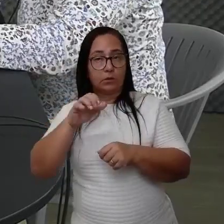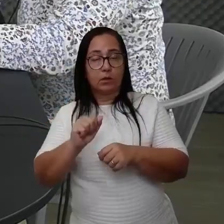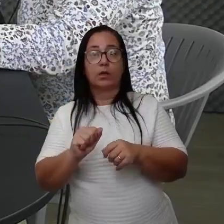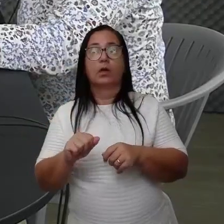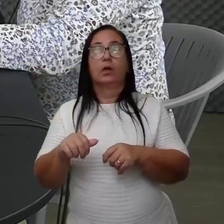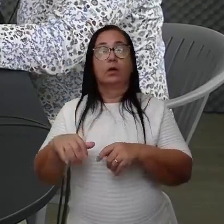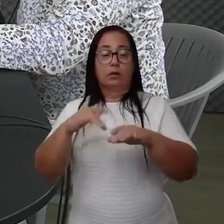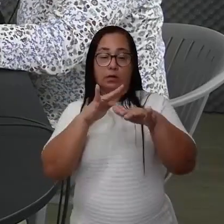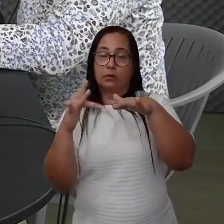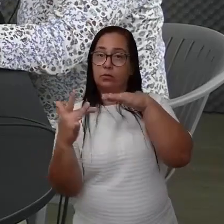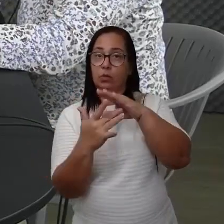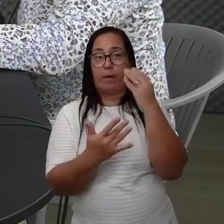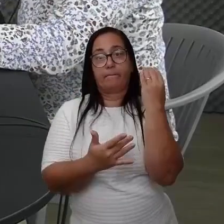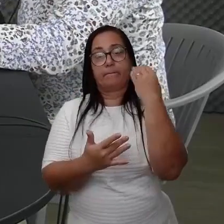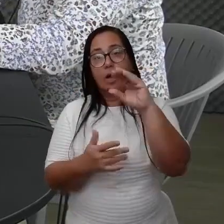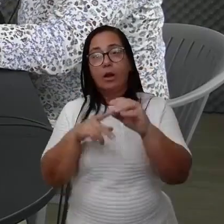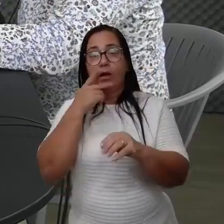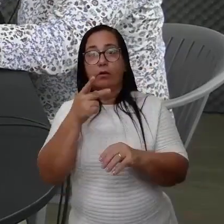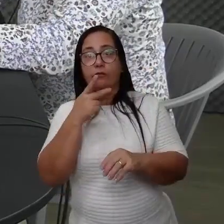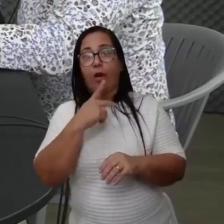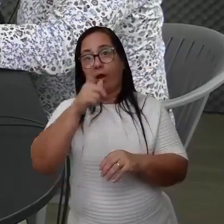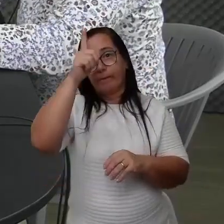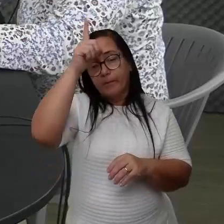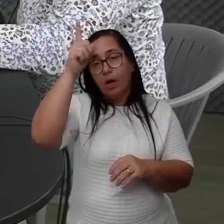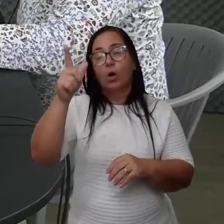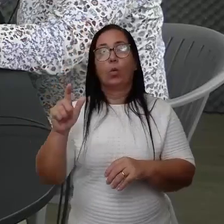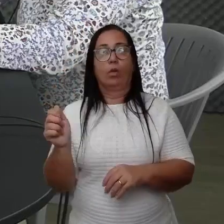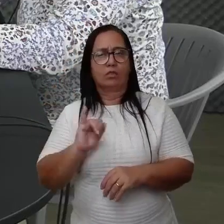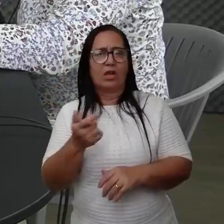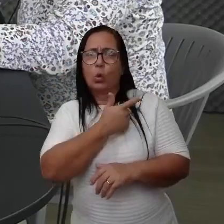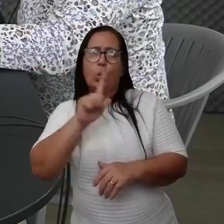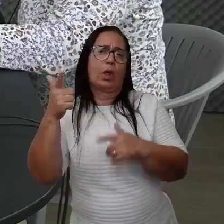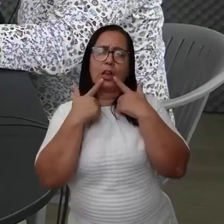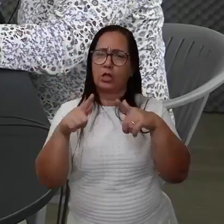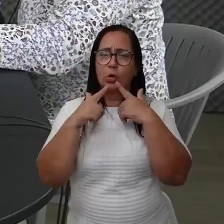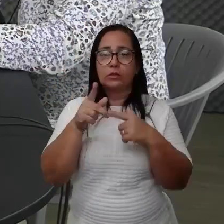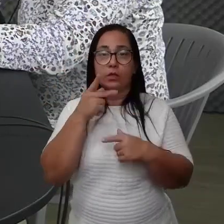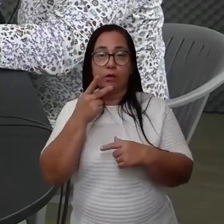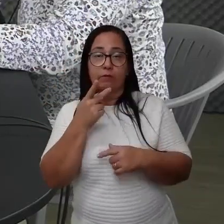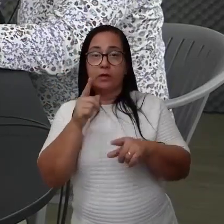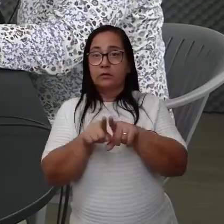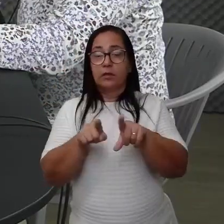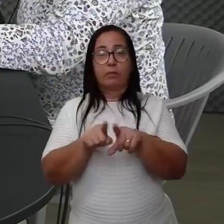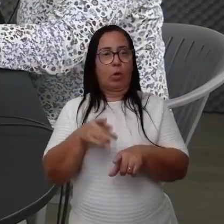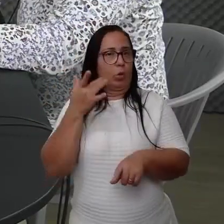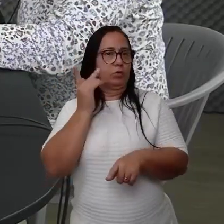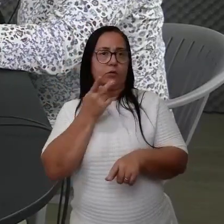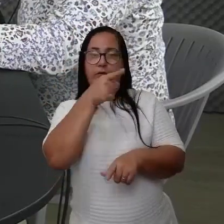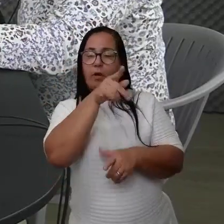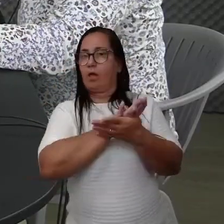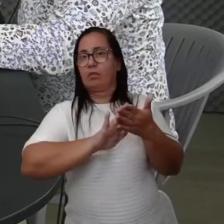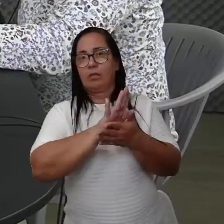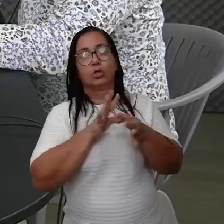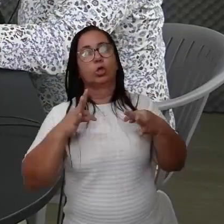dela, onde ela fala alemão, italiano e outro idioma que eu não lembro agora, e depois ela diz: eu não sei falar nenhum desses idiomas, tudo